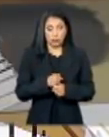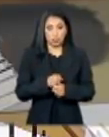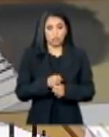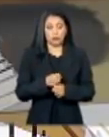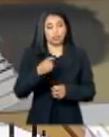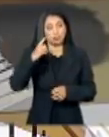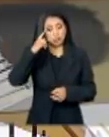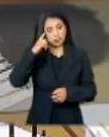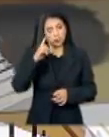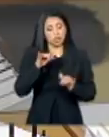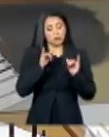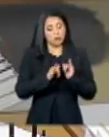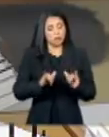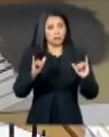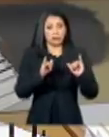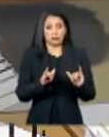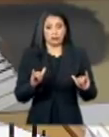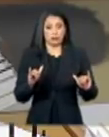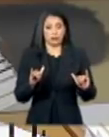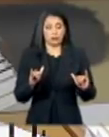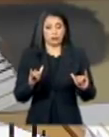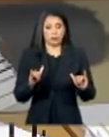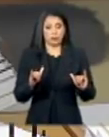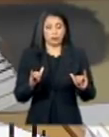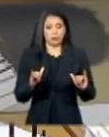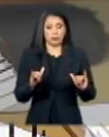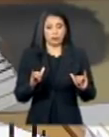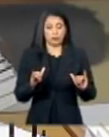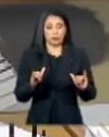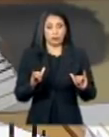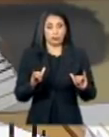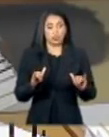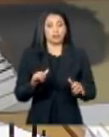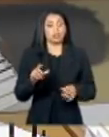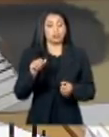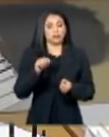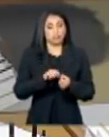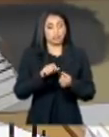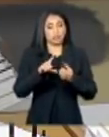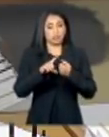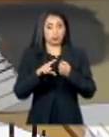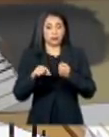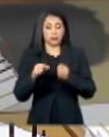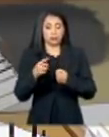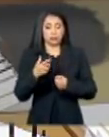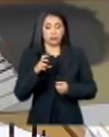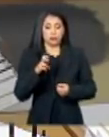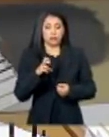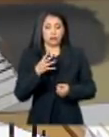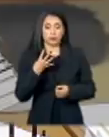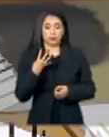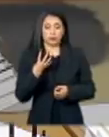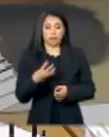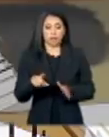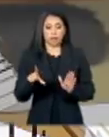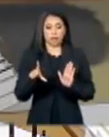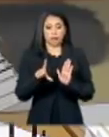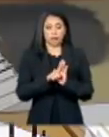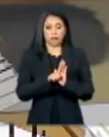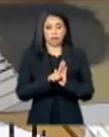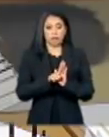foi declarada ao arrepio do disposto no artigo 54 da lei